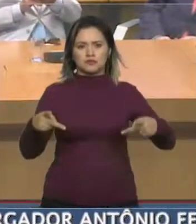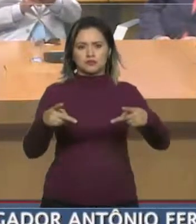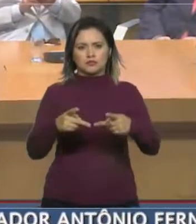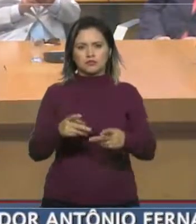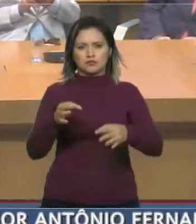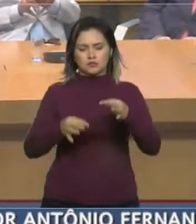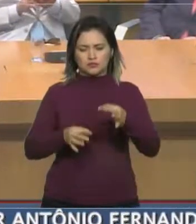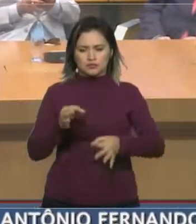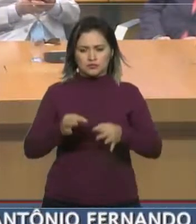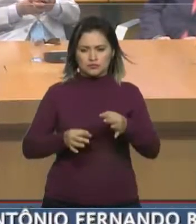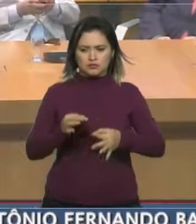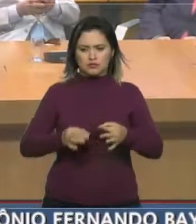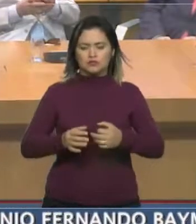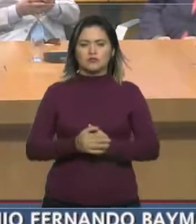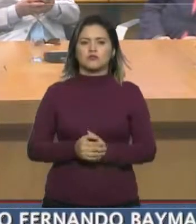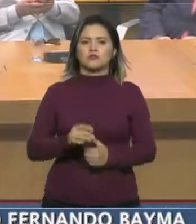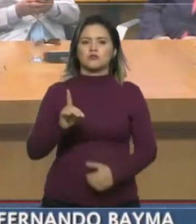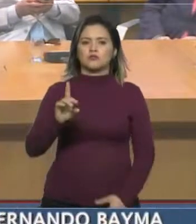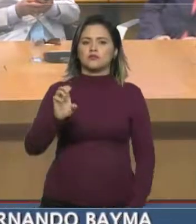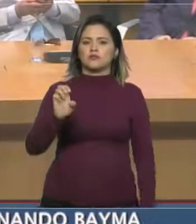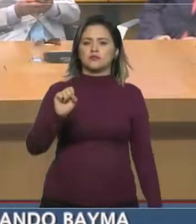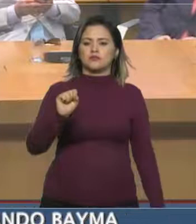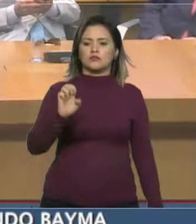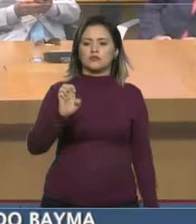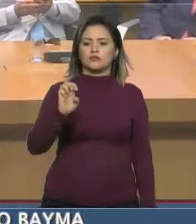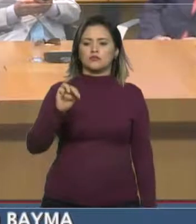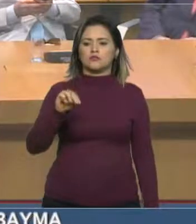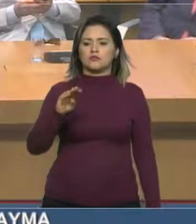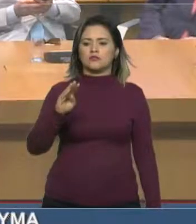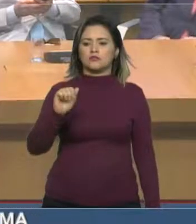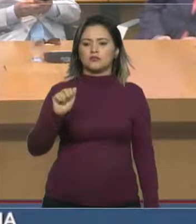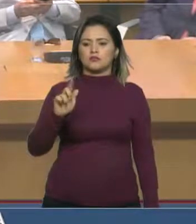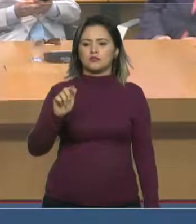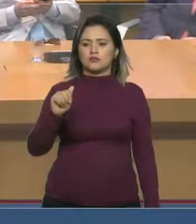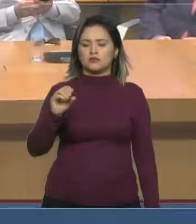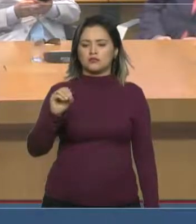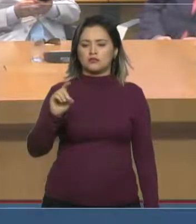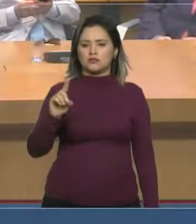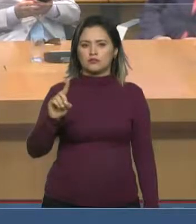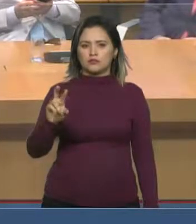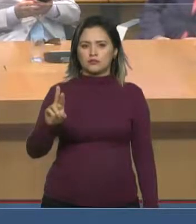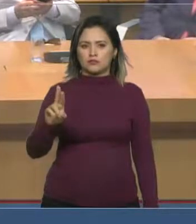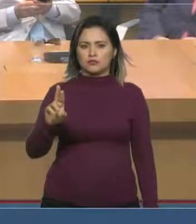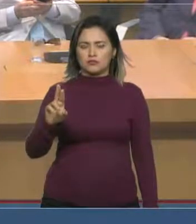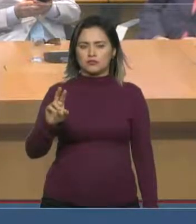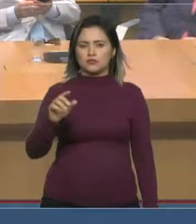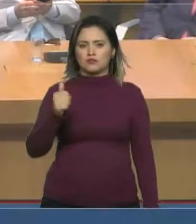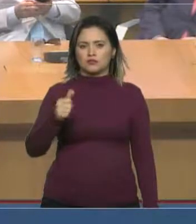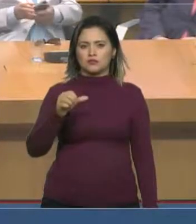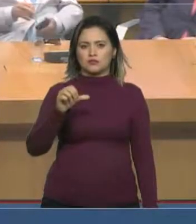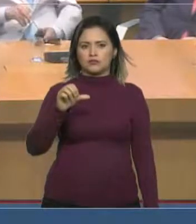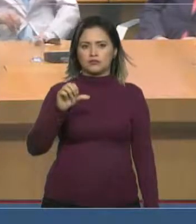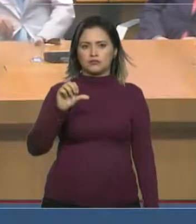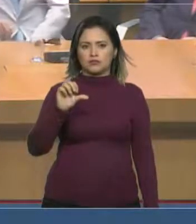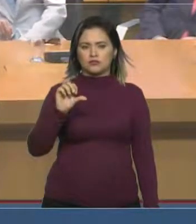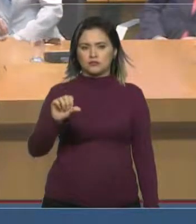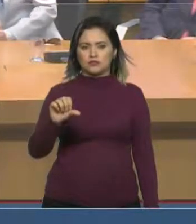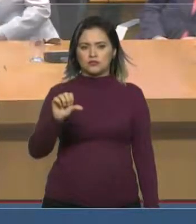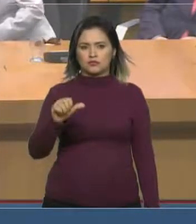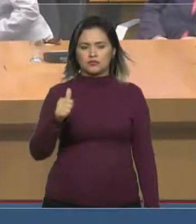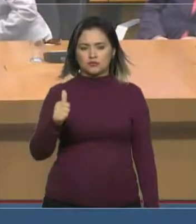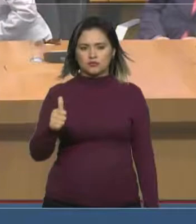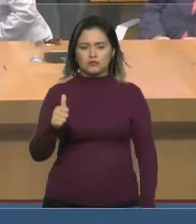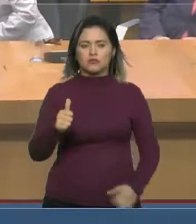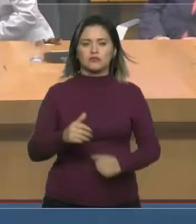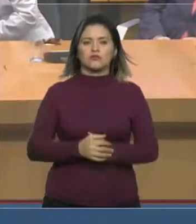1991, na vaga do 5º Constitucional, presidente do Tribunal Regional Eleitoral em 93, ali realizando uma gestão